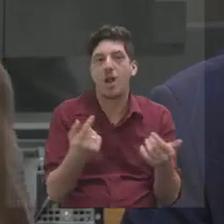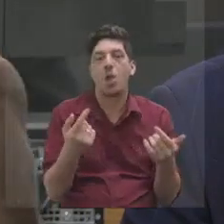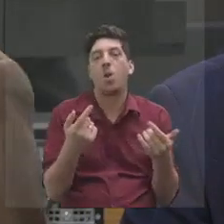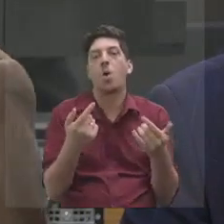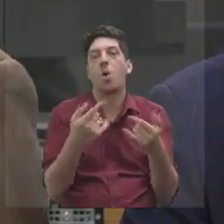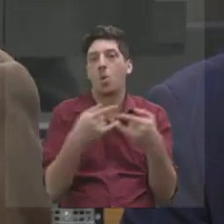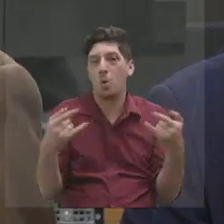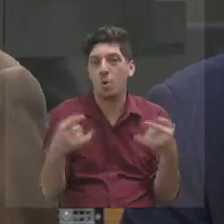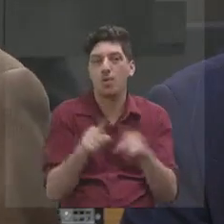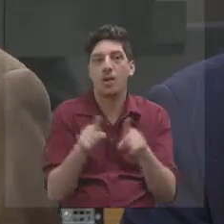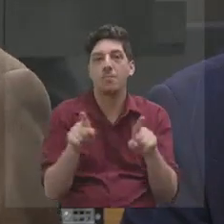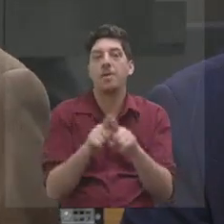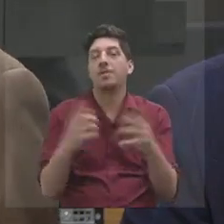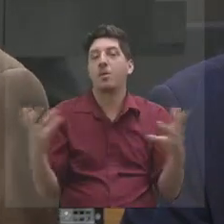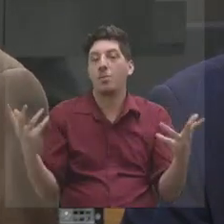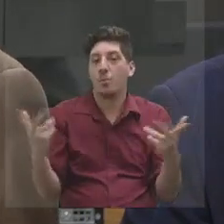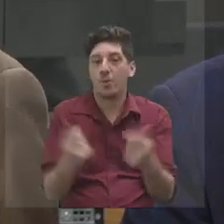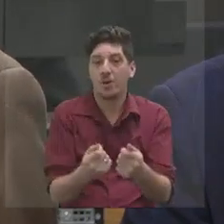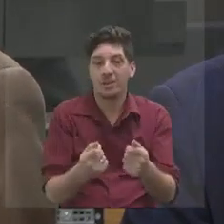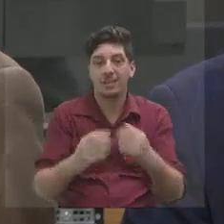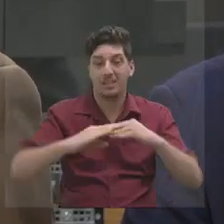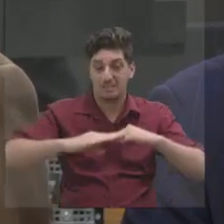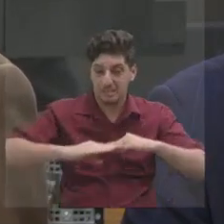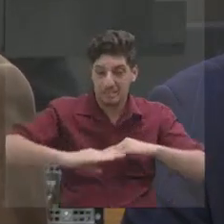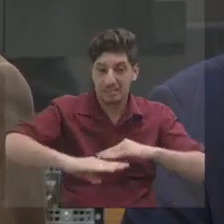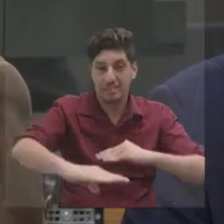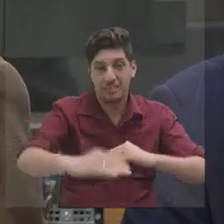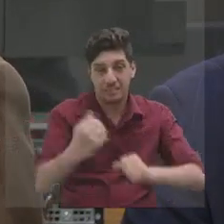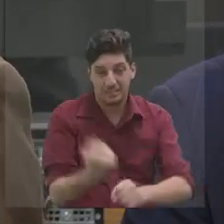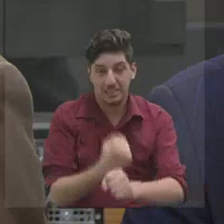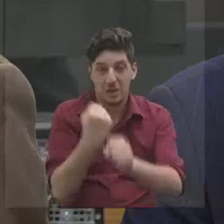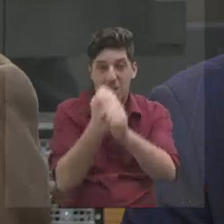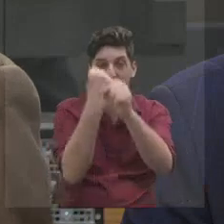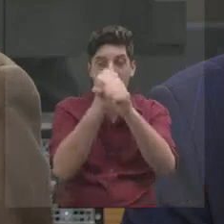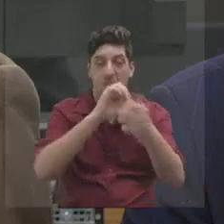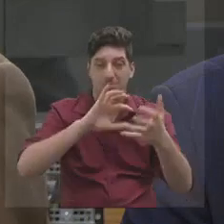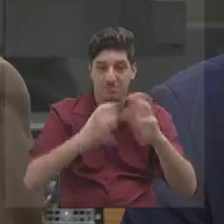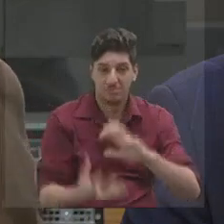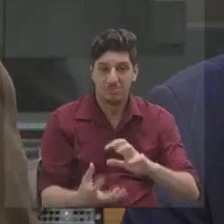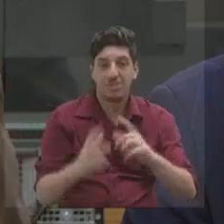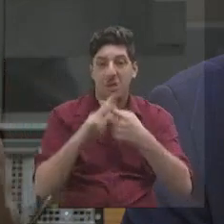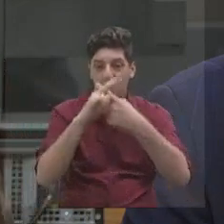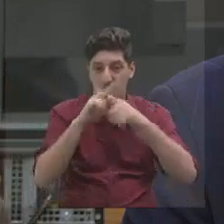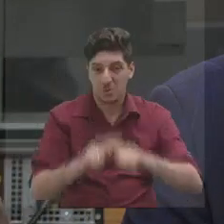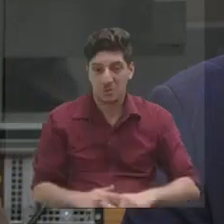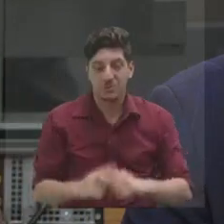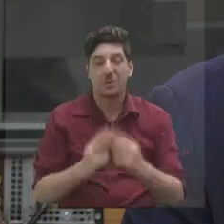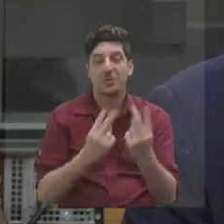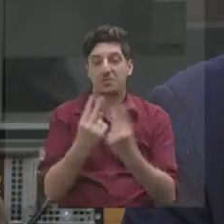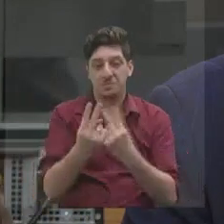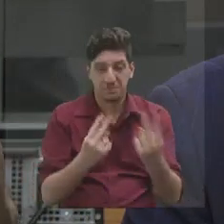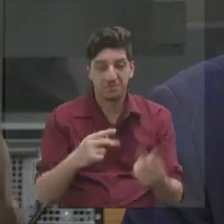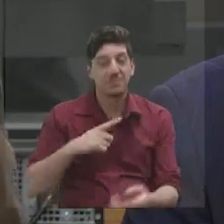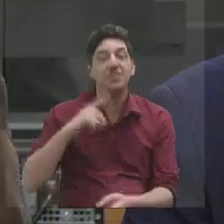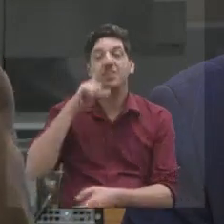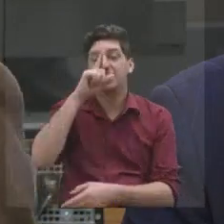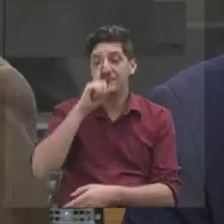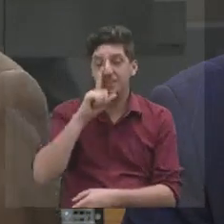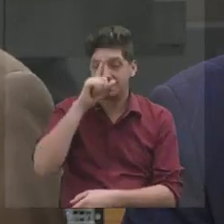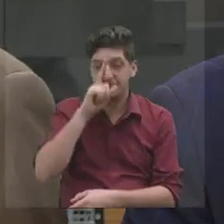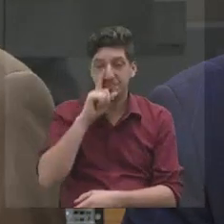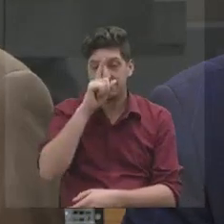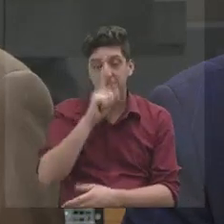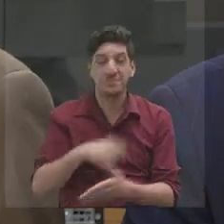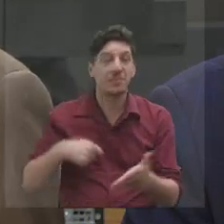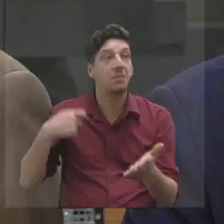da qualidade do serviço executado nas obras de recomposição e manutenção das rodovias a gente corre o risco de pagar